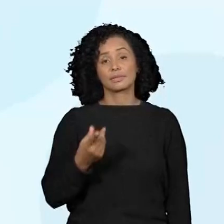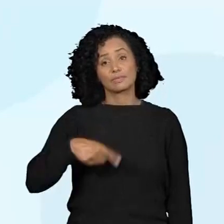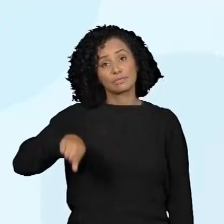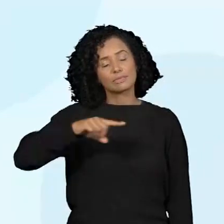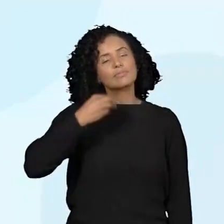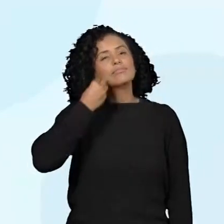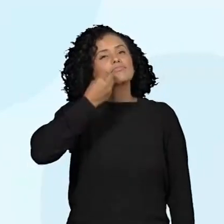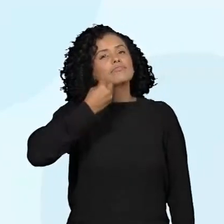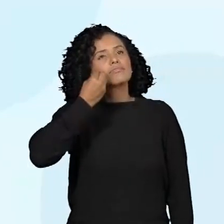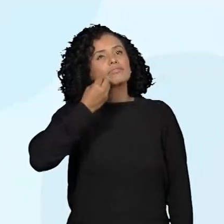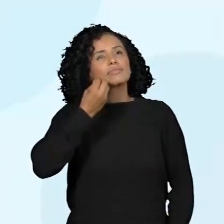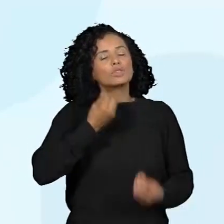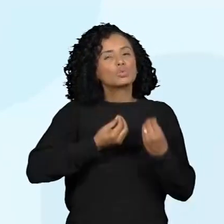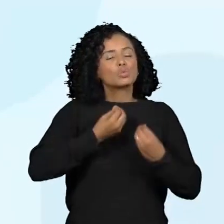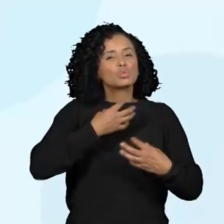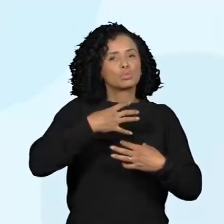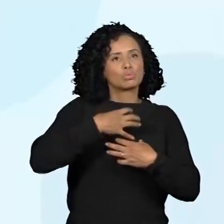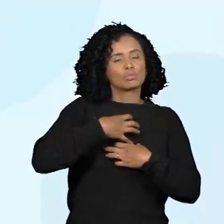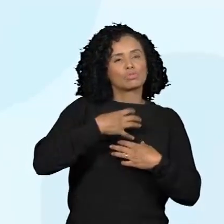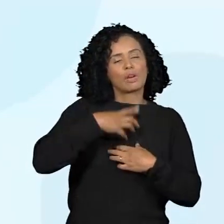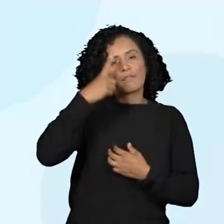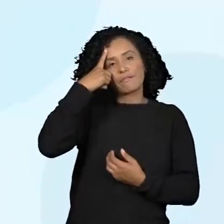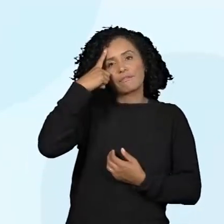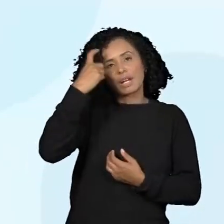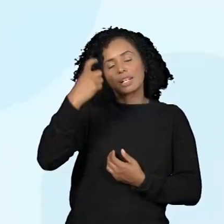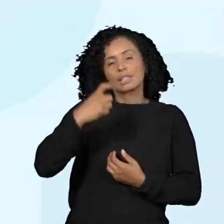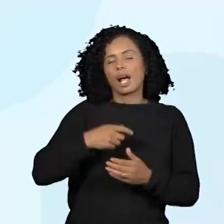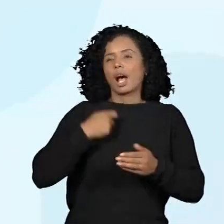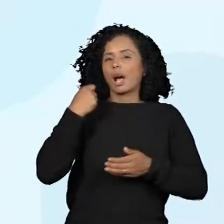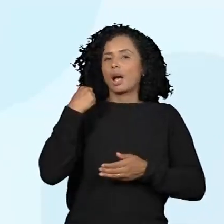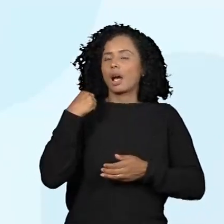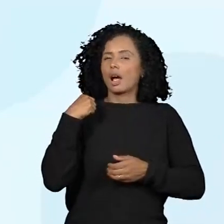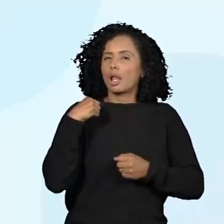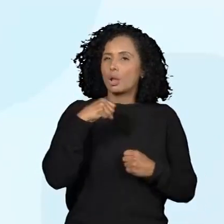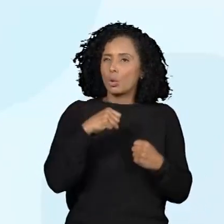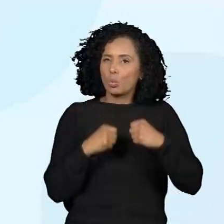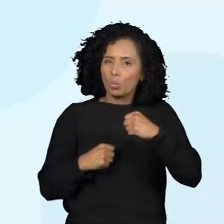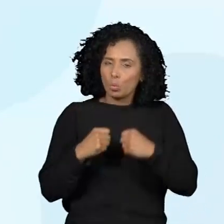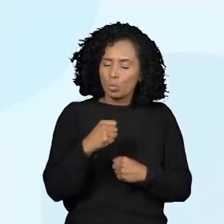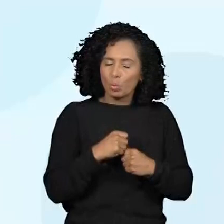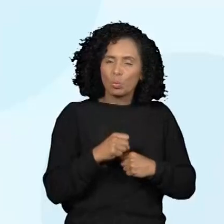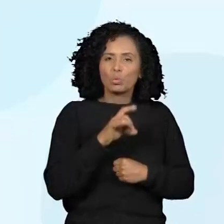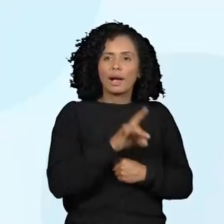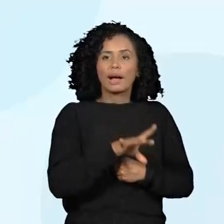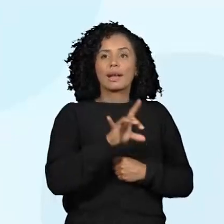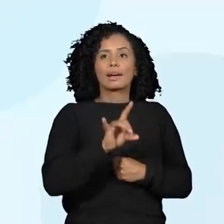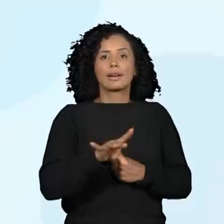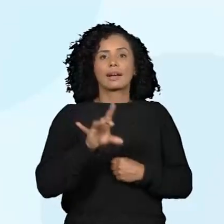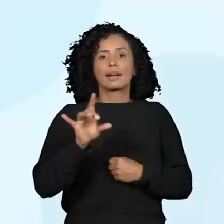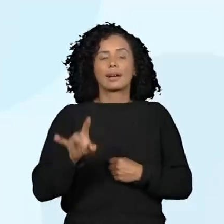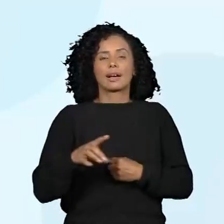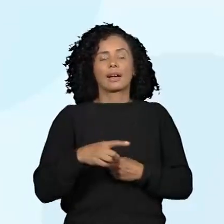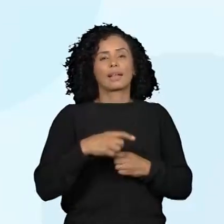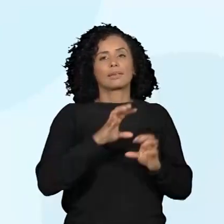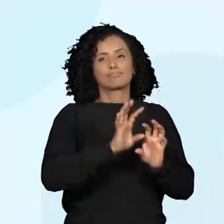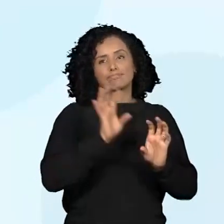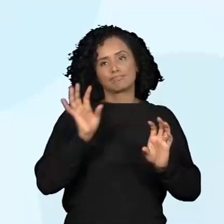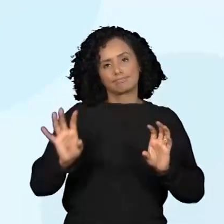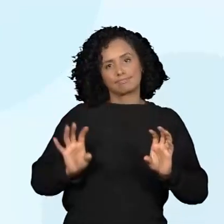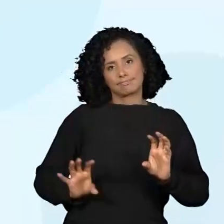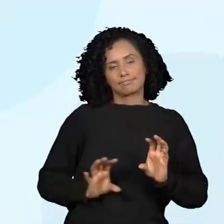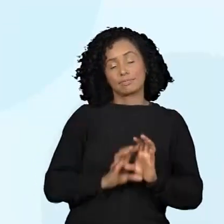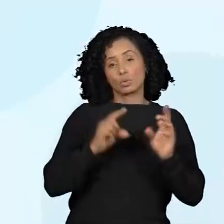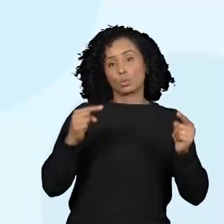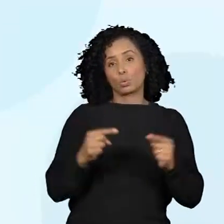experimentar, fruir e recriar diferentes lutas presentes no contexto regional, incluindo as de matrizes indígena